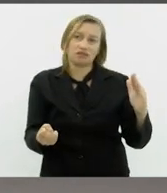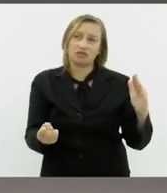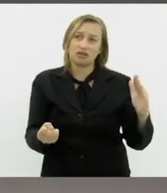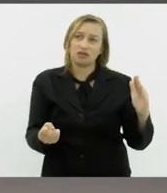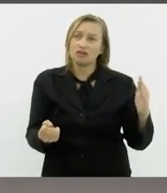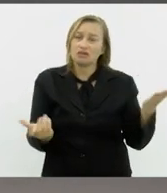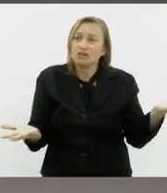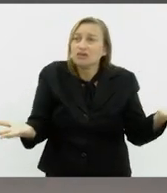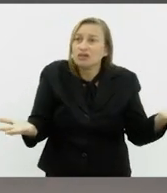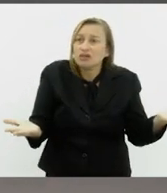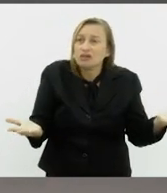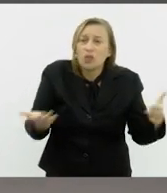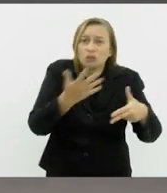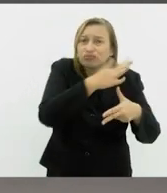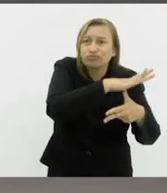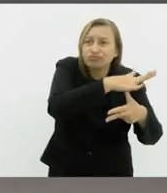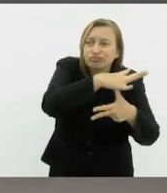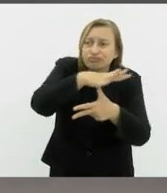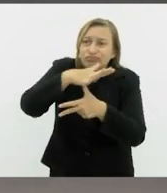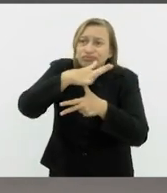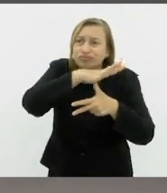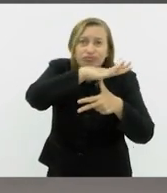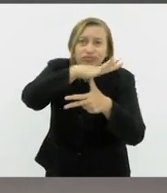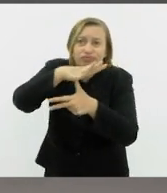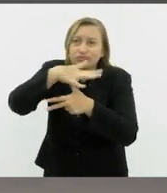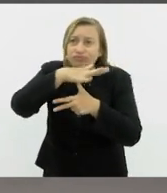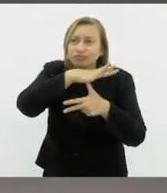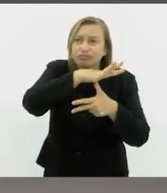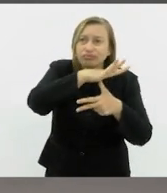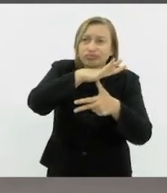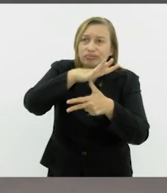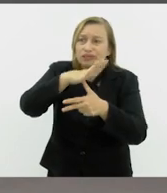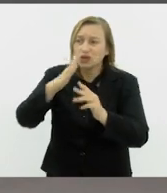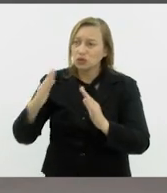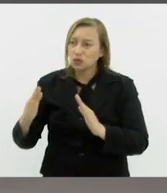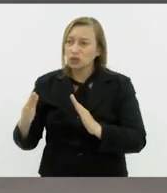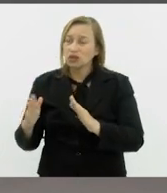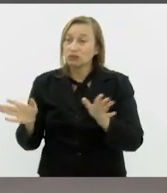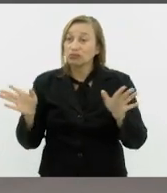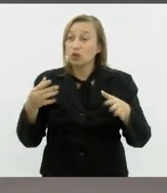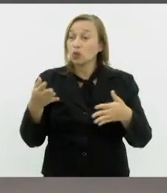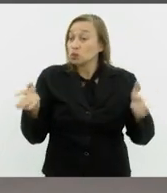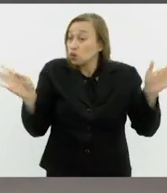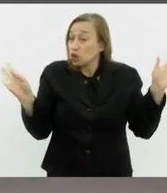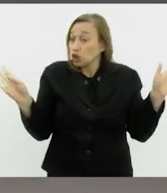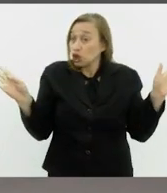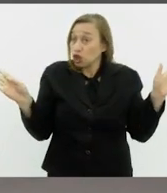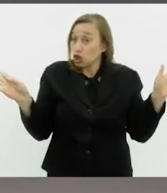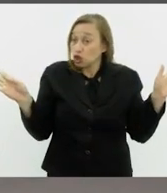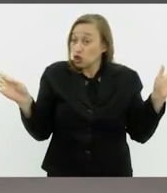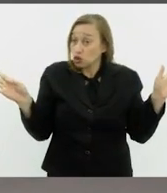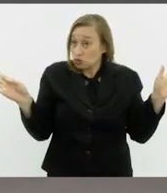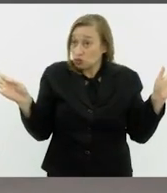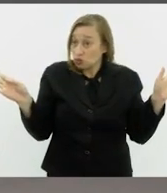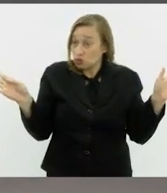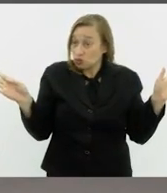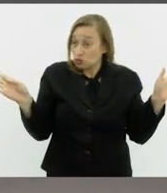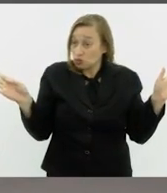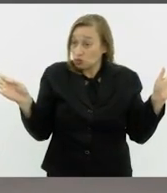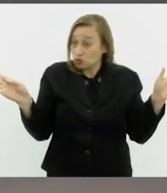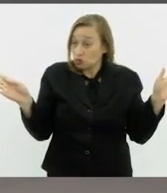onde saiu o helicóptero para chegar no nariz do Cristo, que é como os helicópteros fazem, às